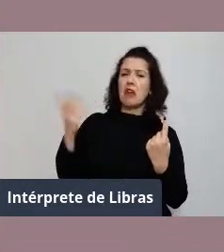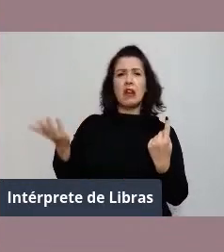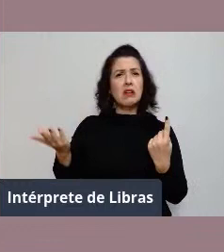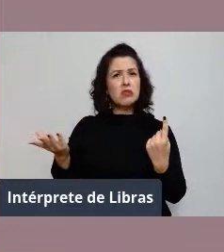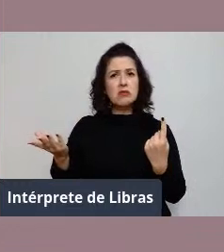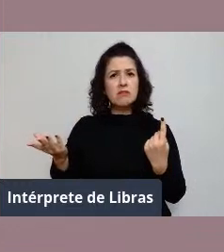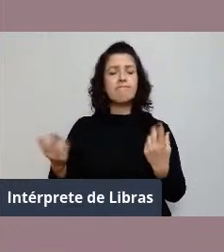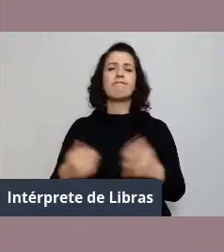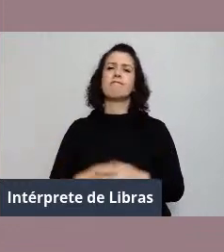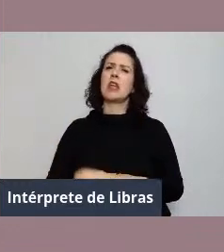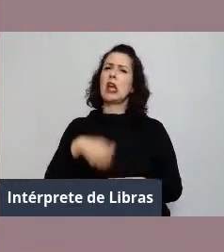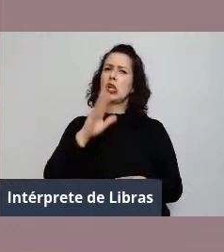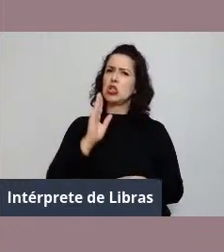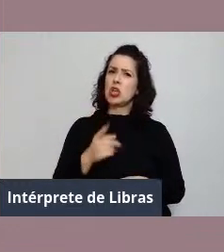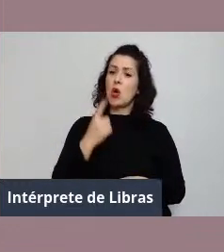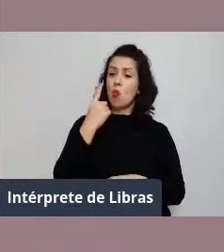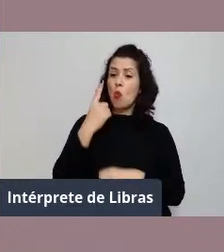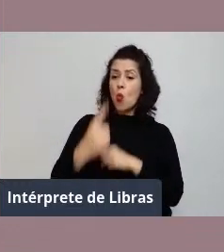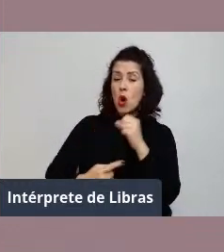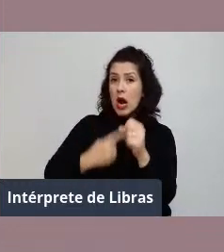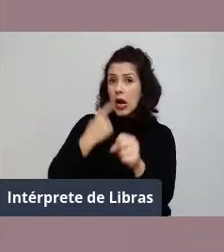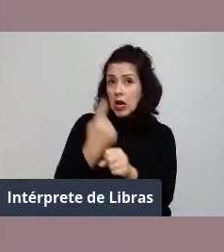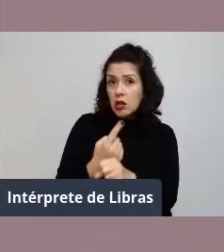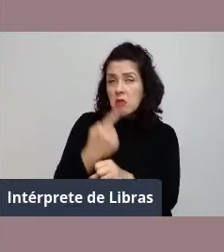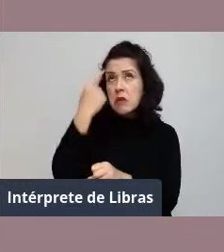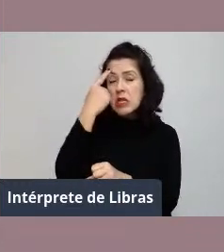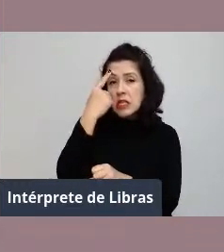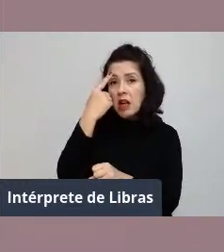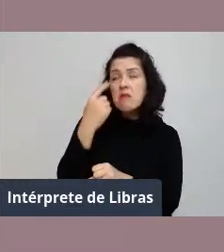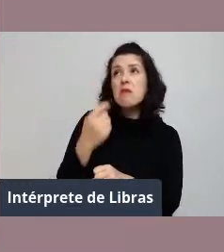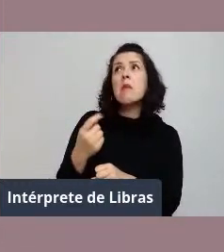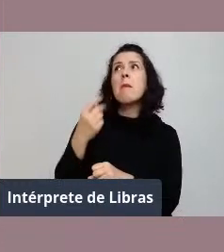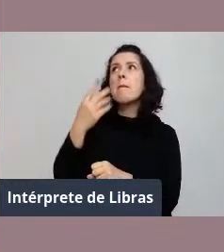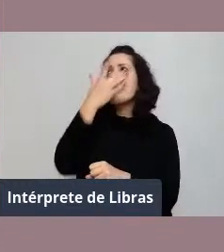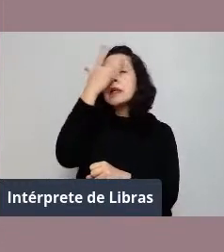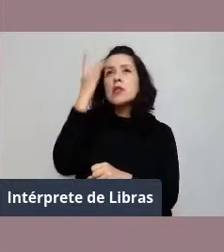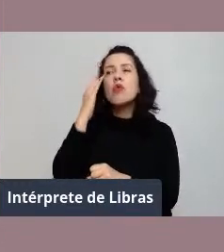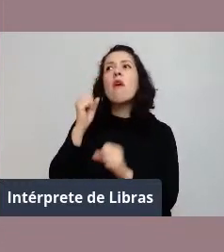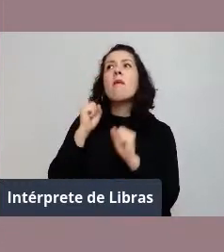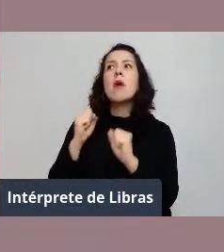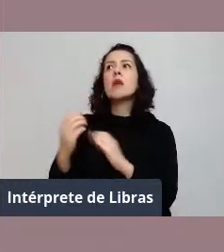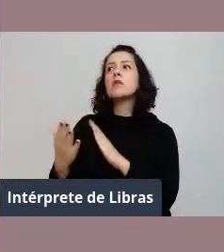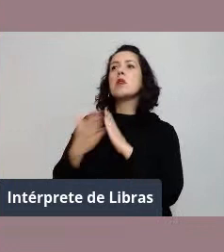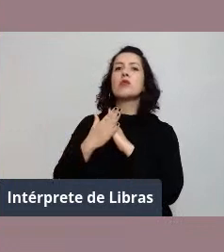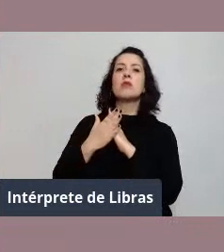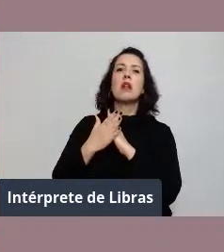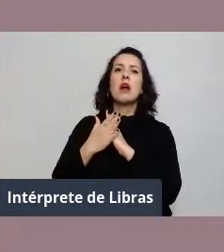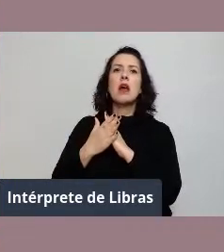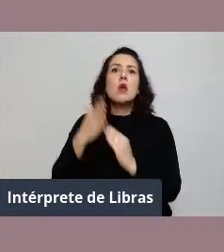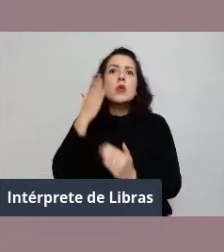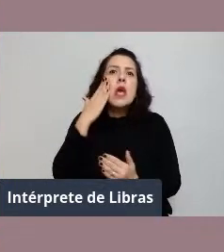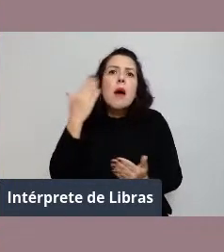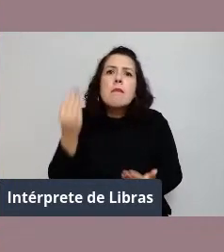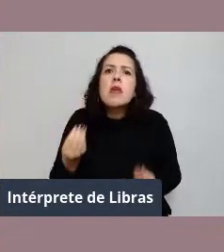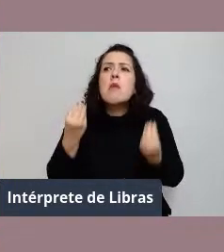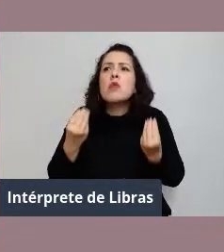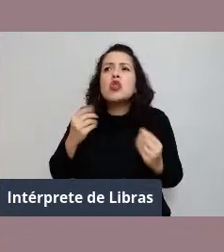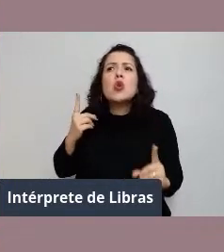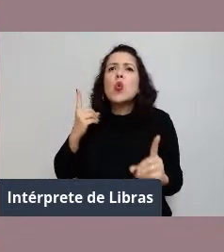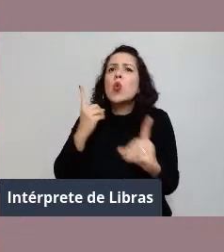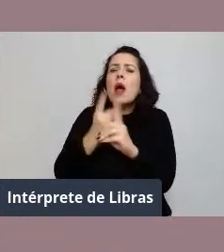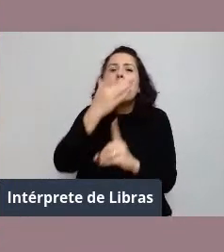Faz mais de um ano que eu esperava que alguém pudesse me ajudar. Tinha certeza que um dia ia